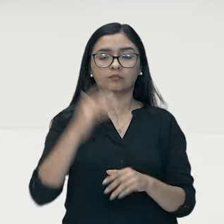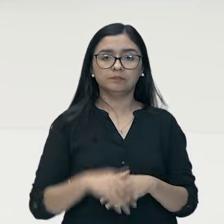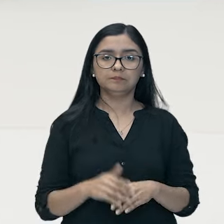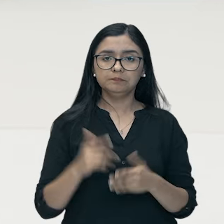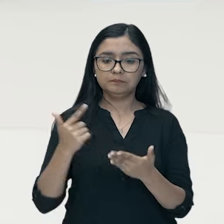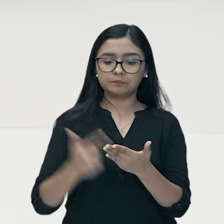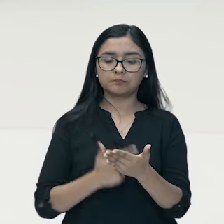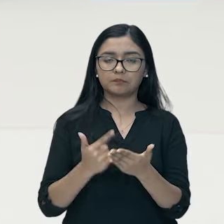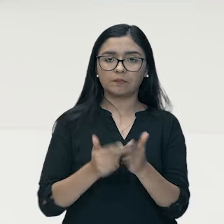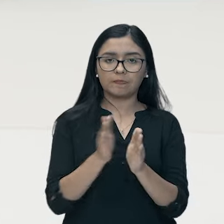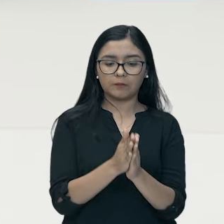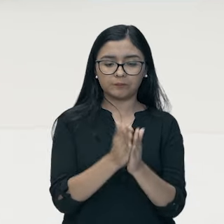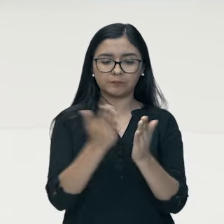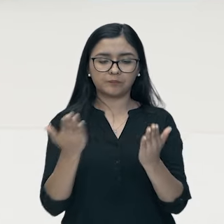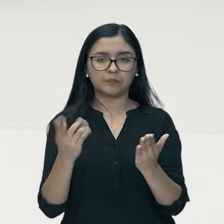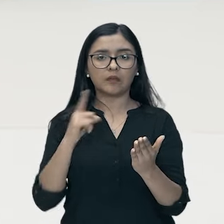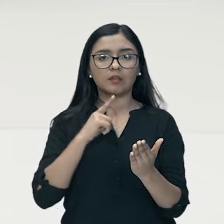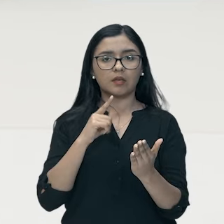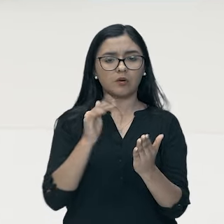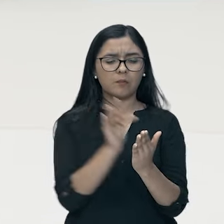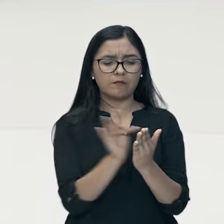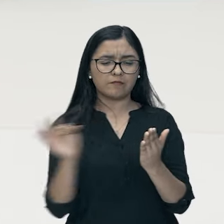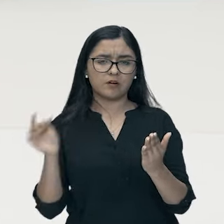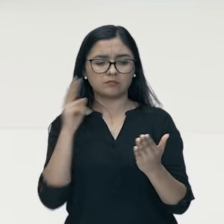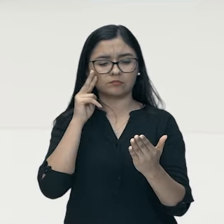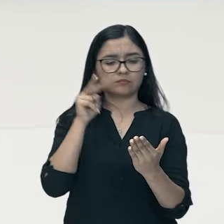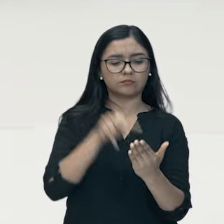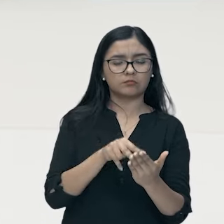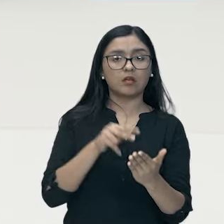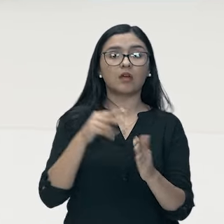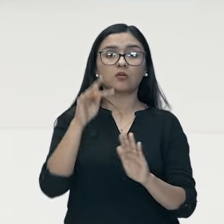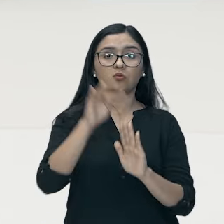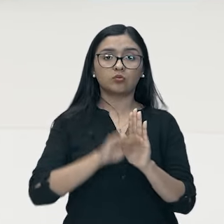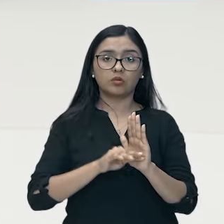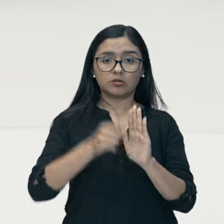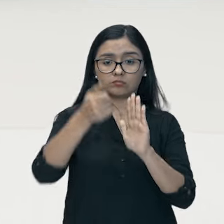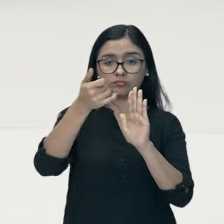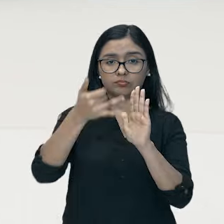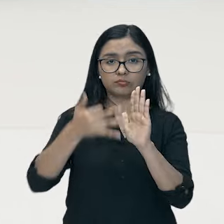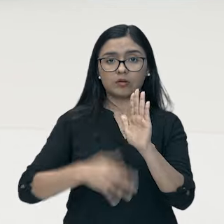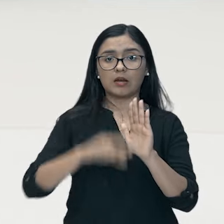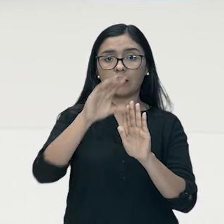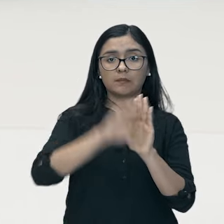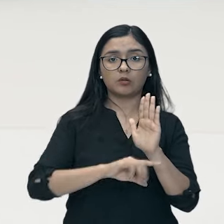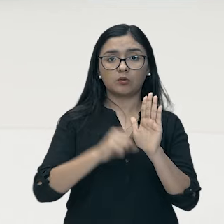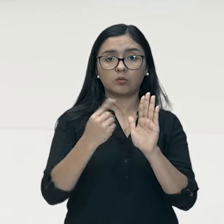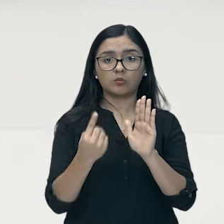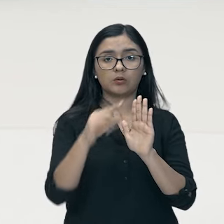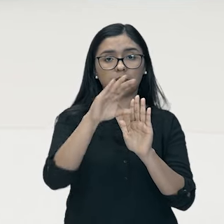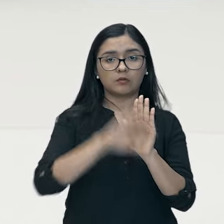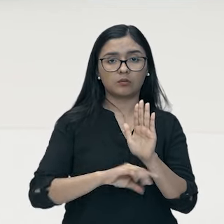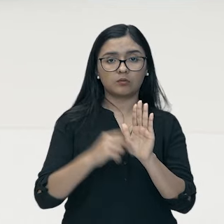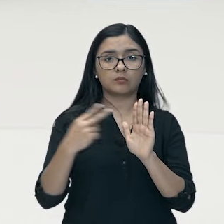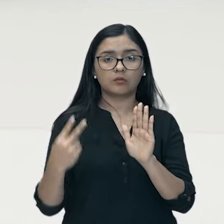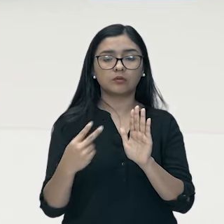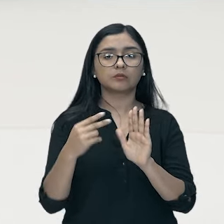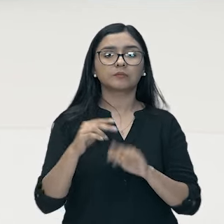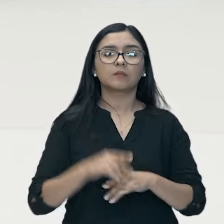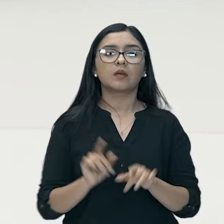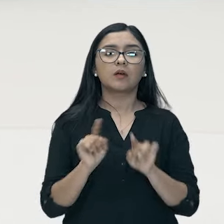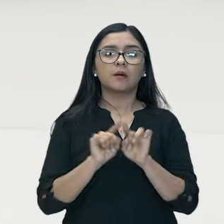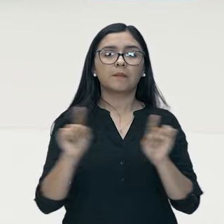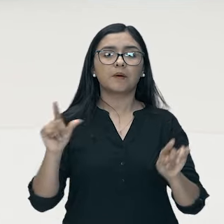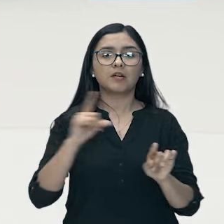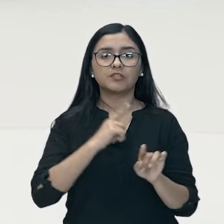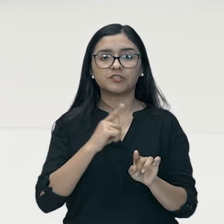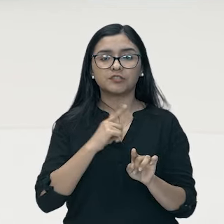do livro tem uma frase assim e aí depois o texto continua aí começa capítulo um capítulo dois só que lá tem uma página